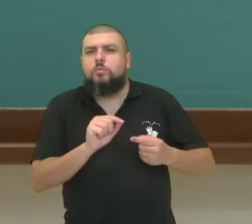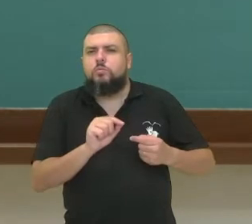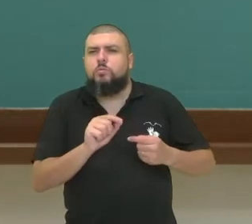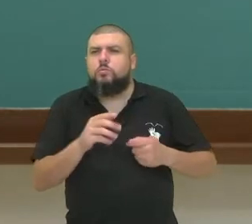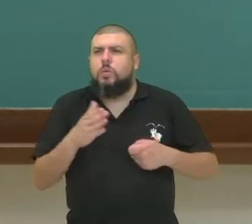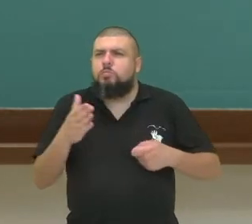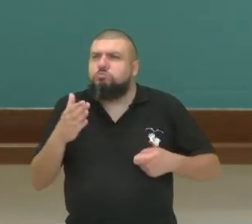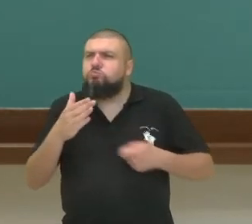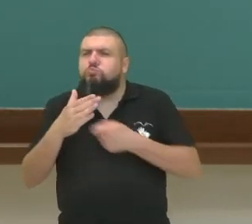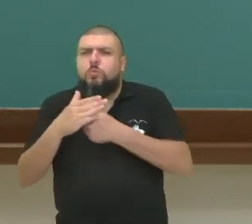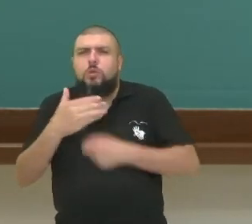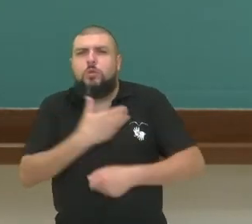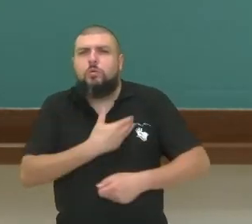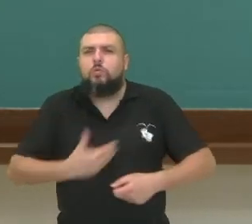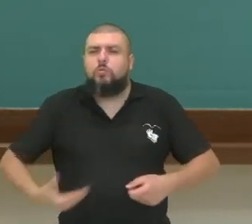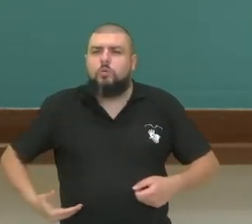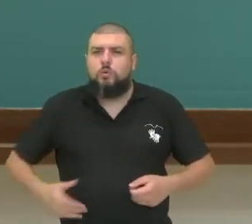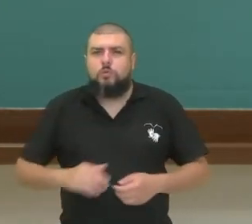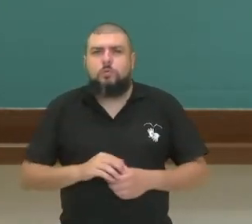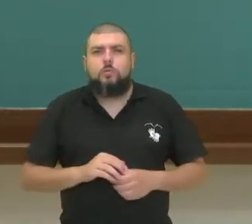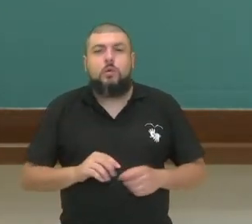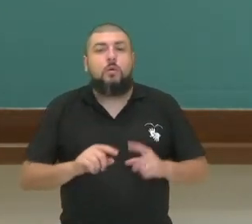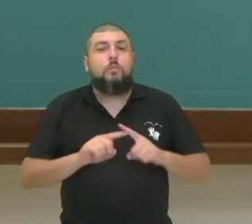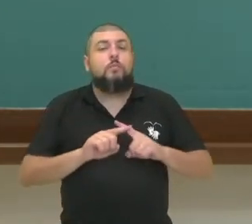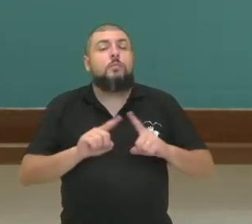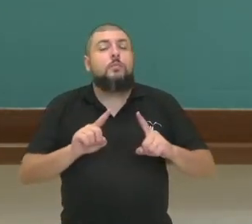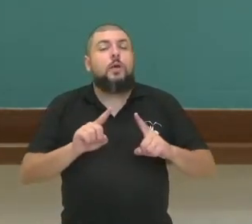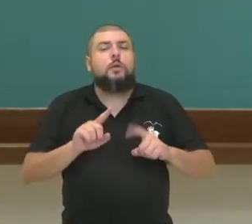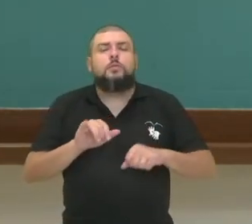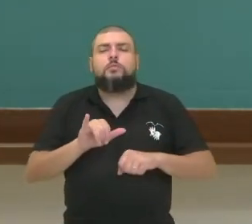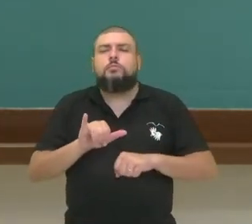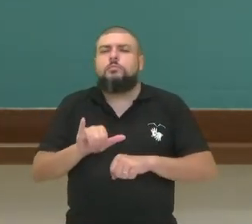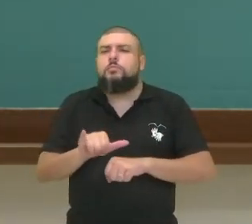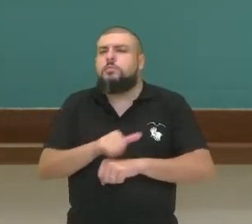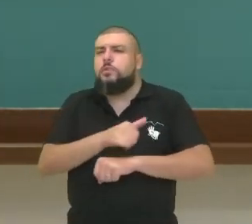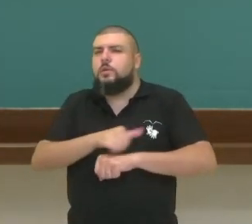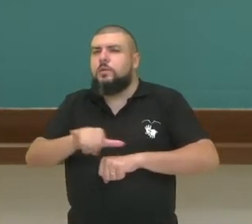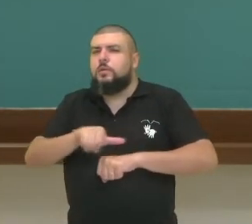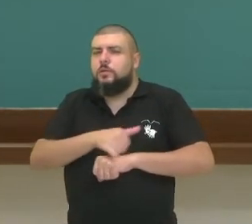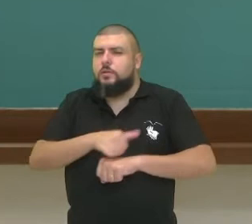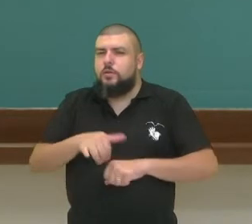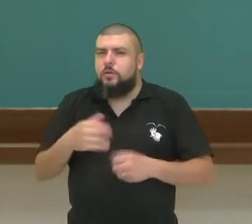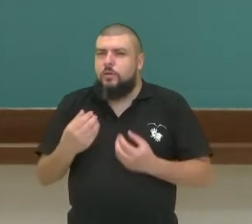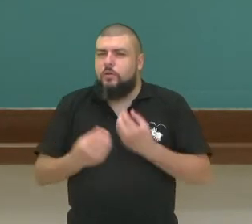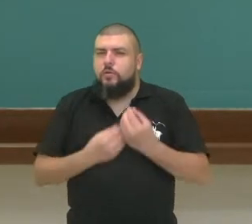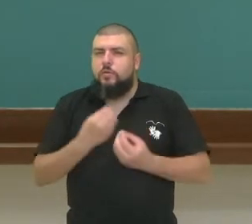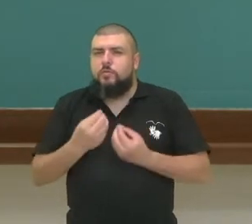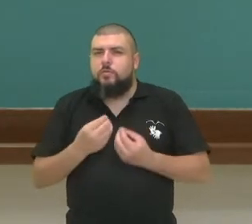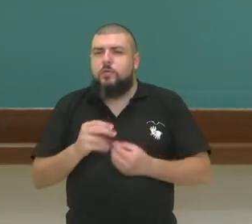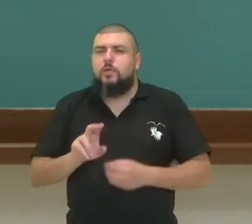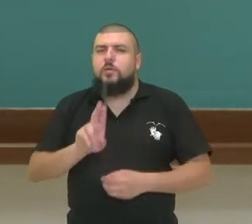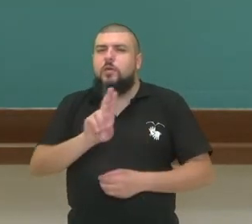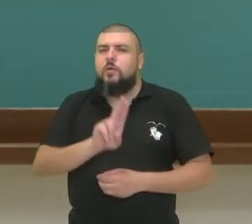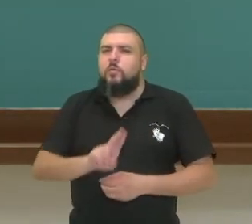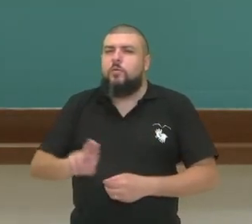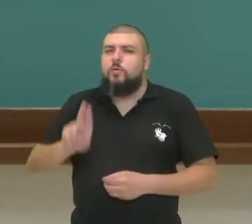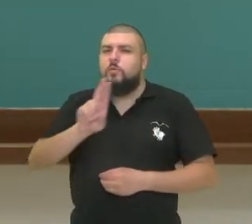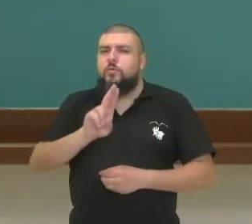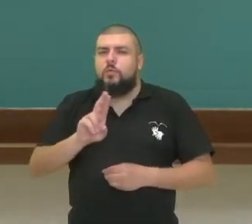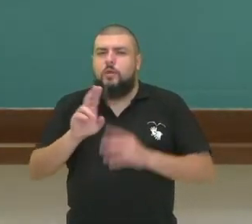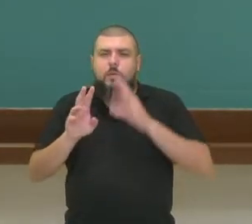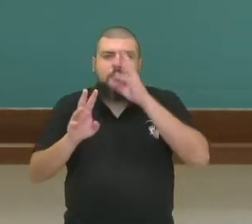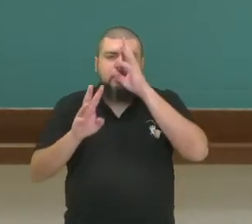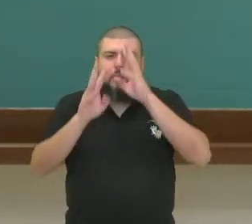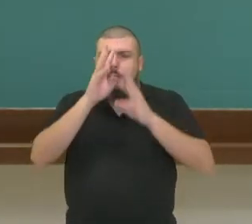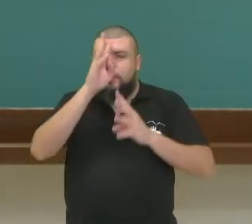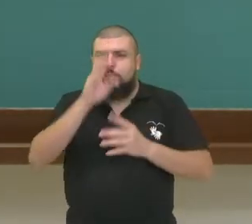estabelecido. Isso aí, só que quais eram as estratégias também para fugir dessa censura? Bom, tinha que se usar bastante da criatividade. No caso aqui,